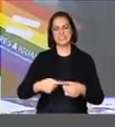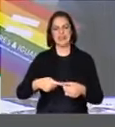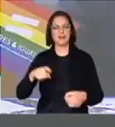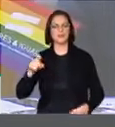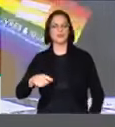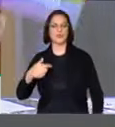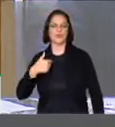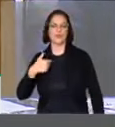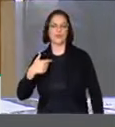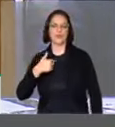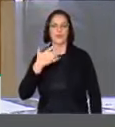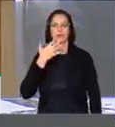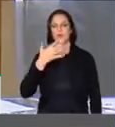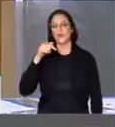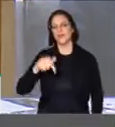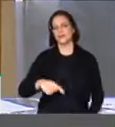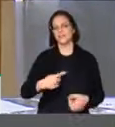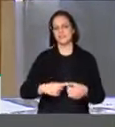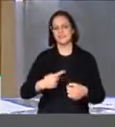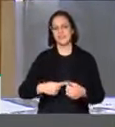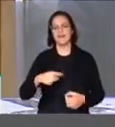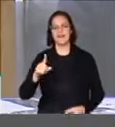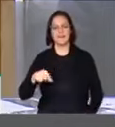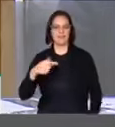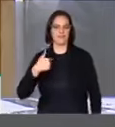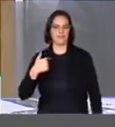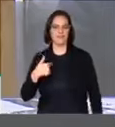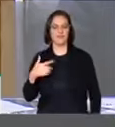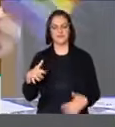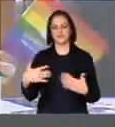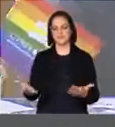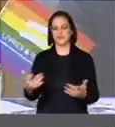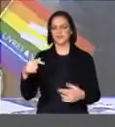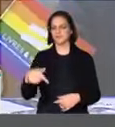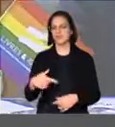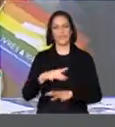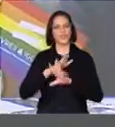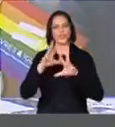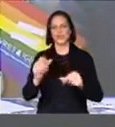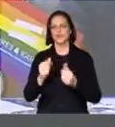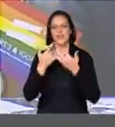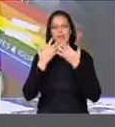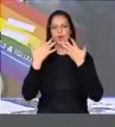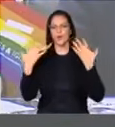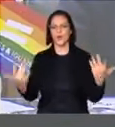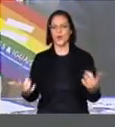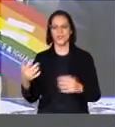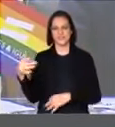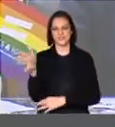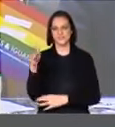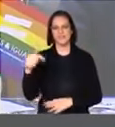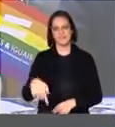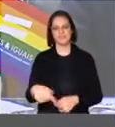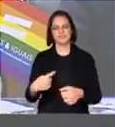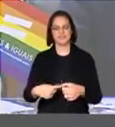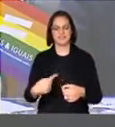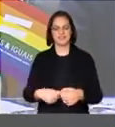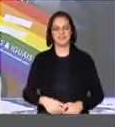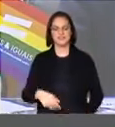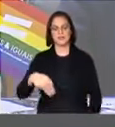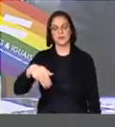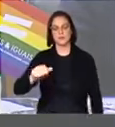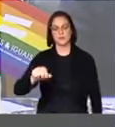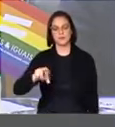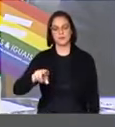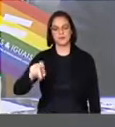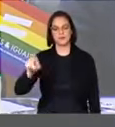dessa cidade sou eu. E a cor dessa cidade são todas as cores. Eu diria que Marx tem uma frase que ele diz